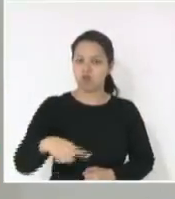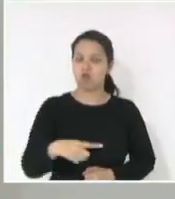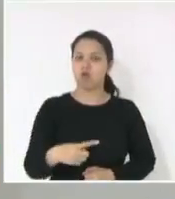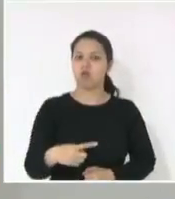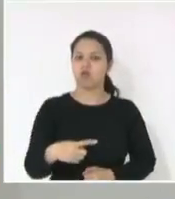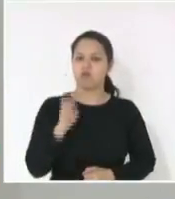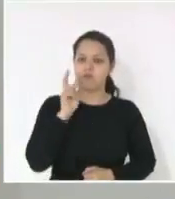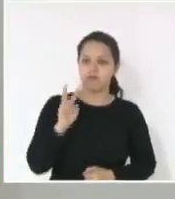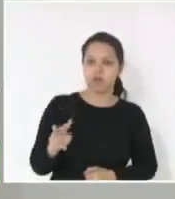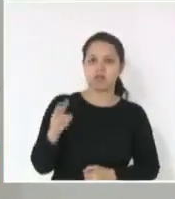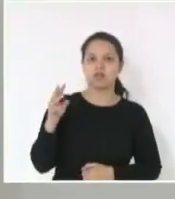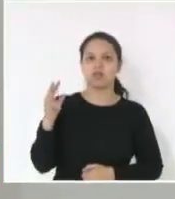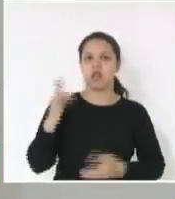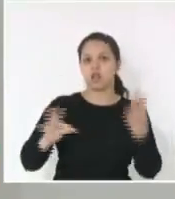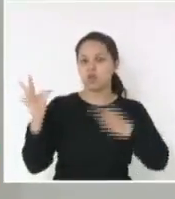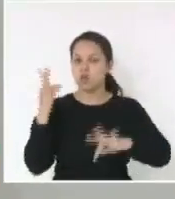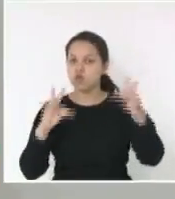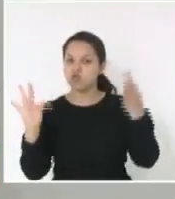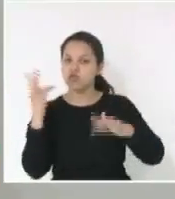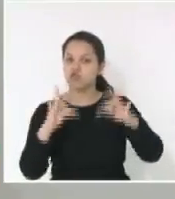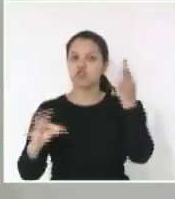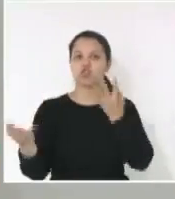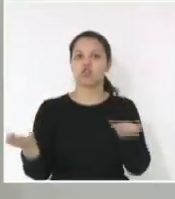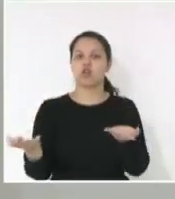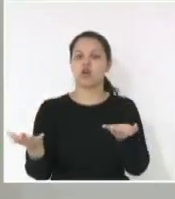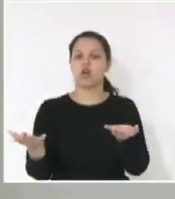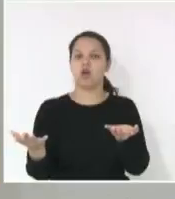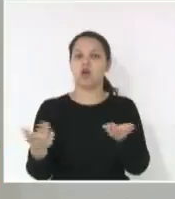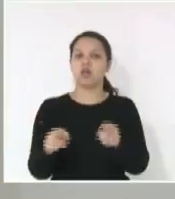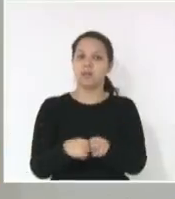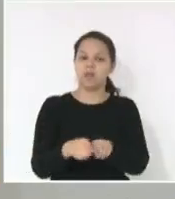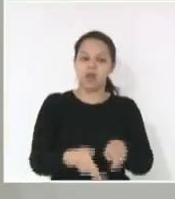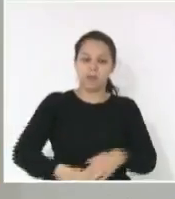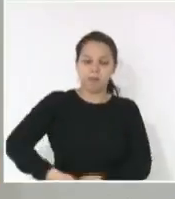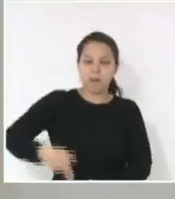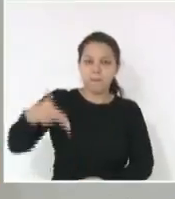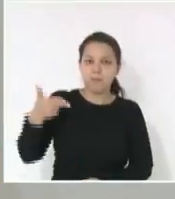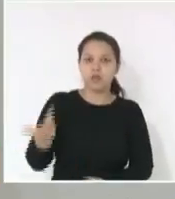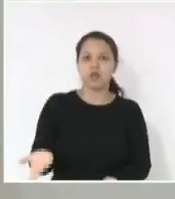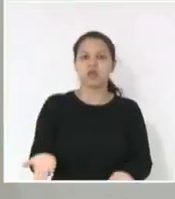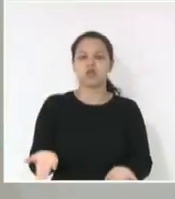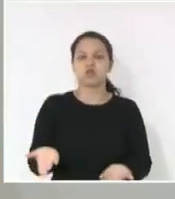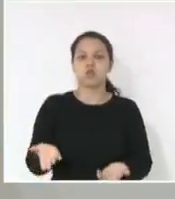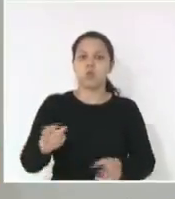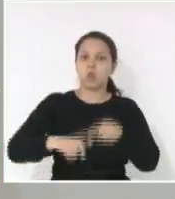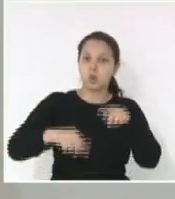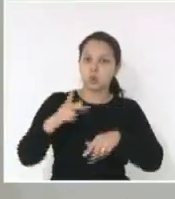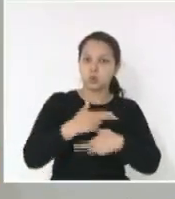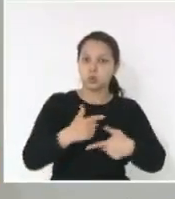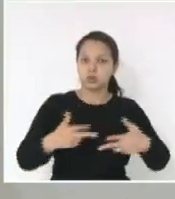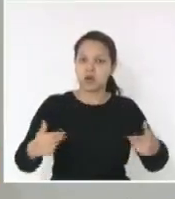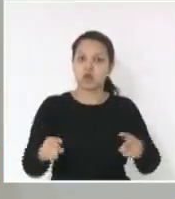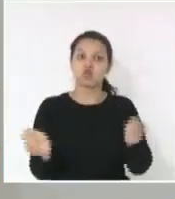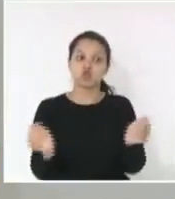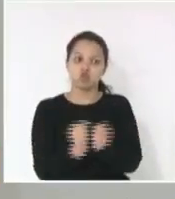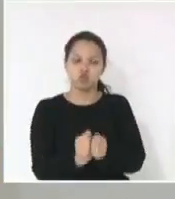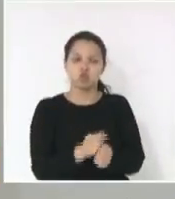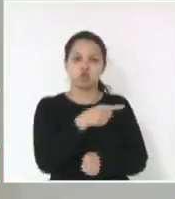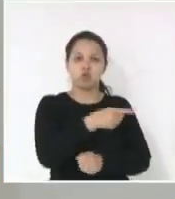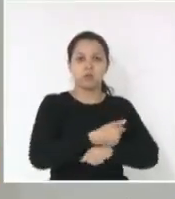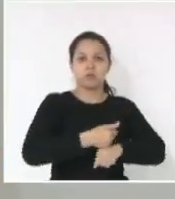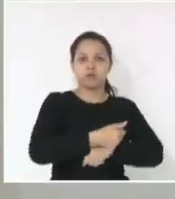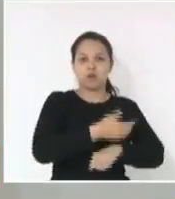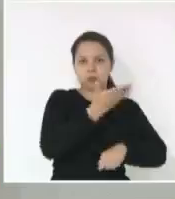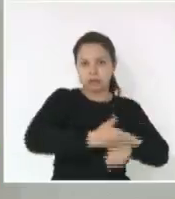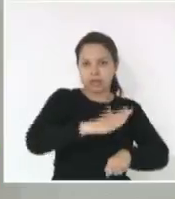equipamentos, armamento, com um profissional motivado, treinado, capacitado, como é o